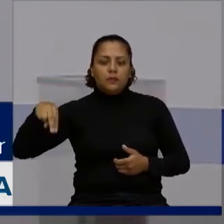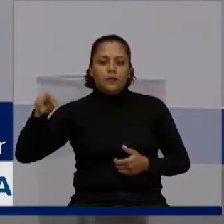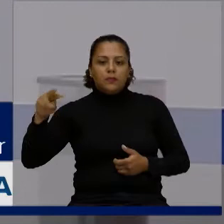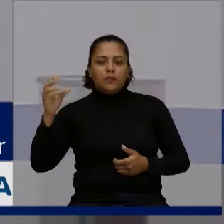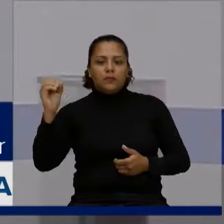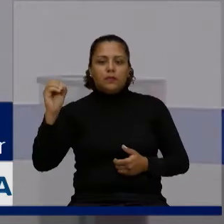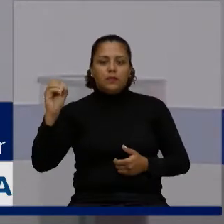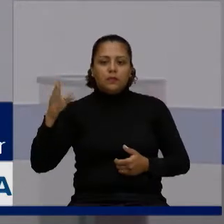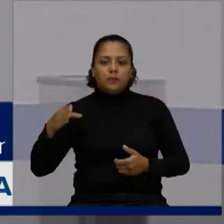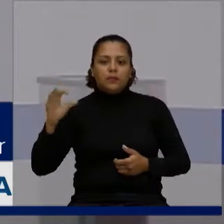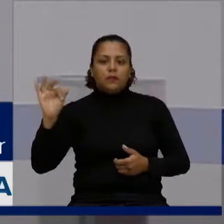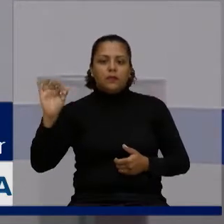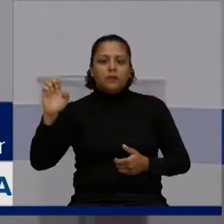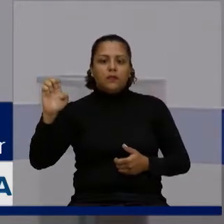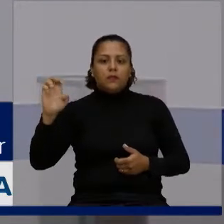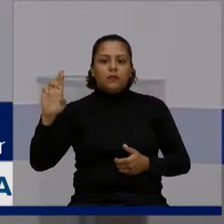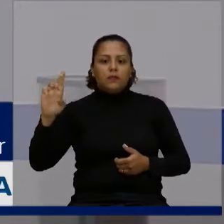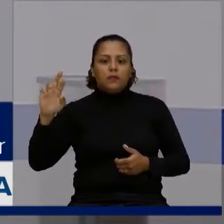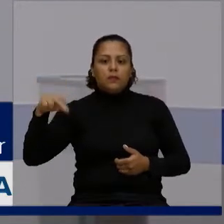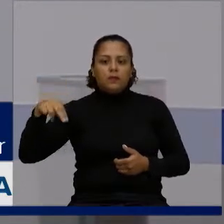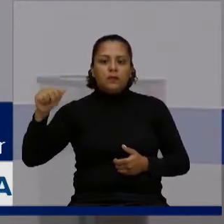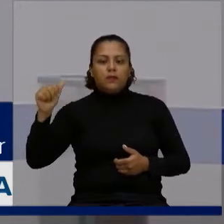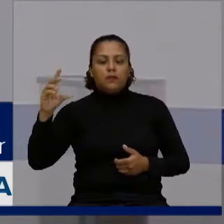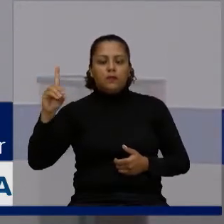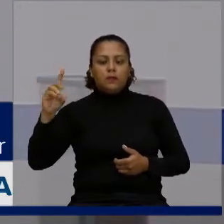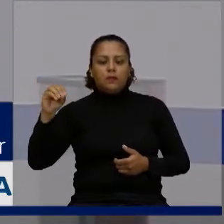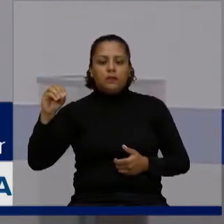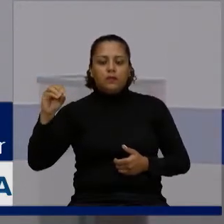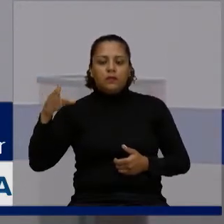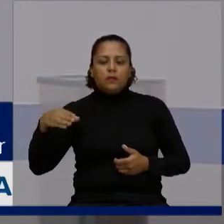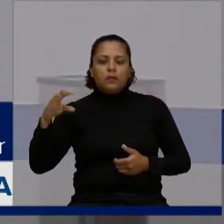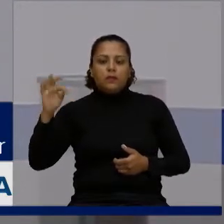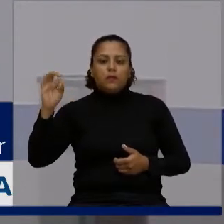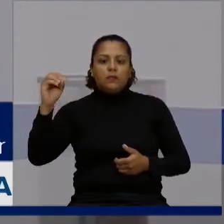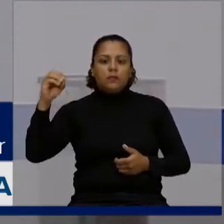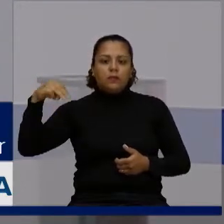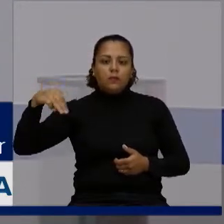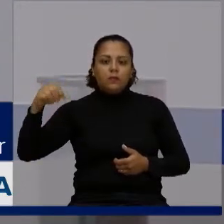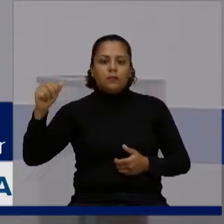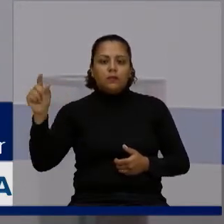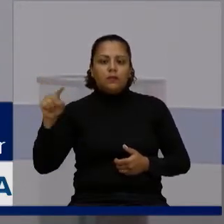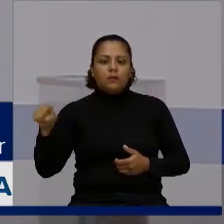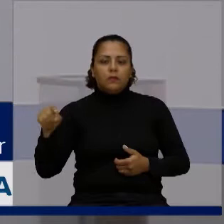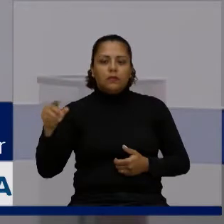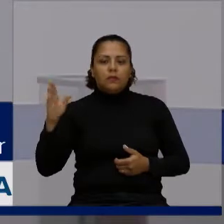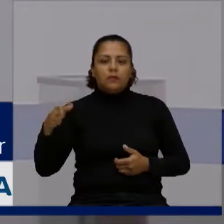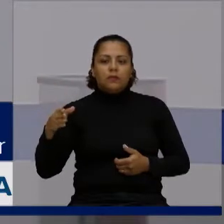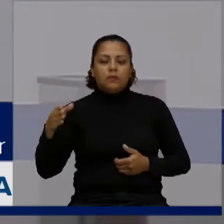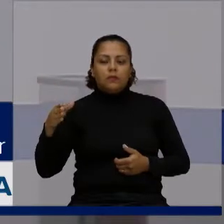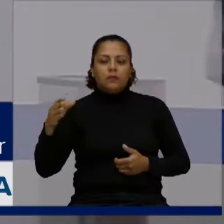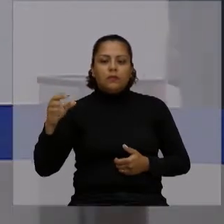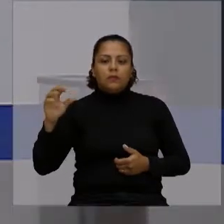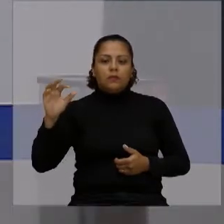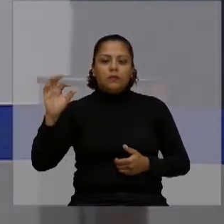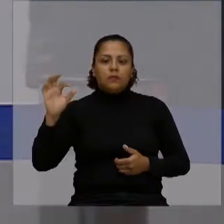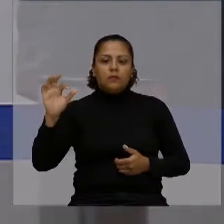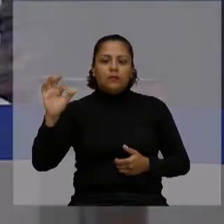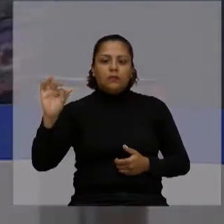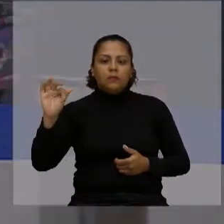vereador Fernando Petit, vereador Tomás Henrique e vereador